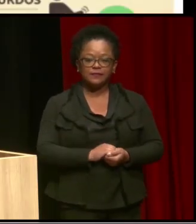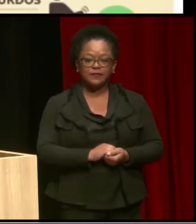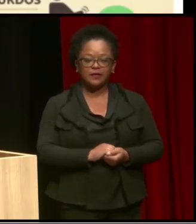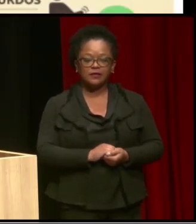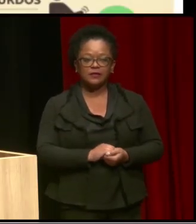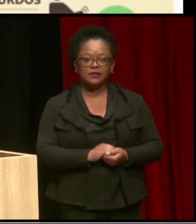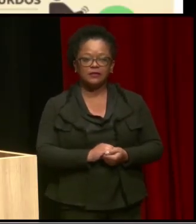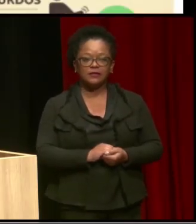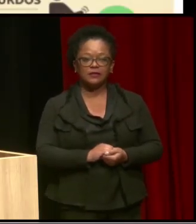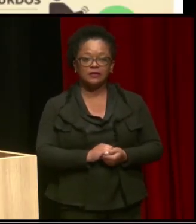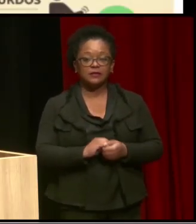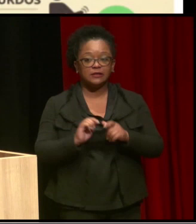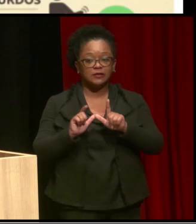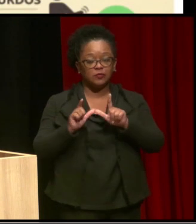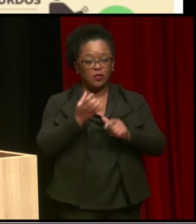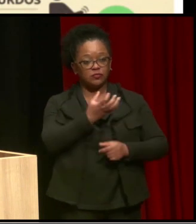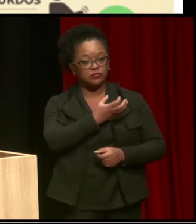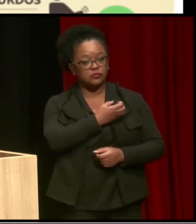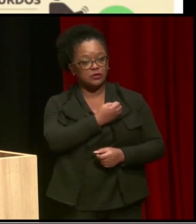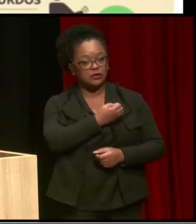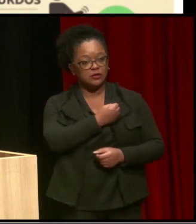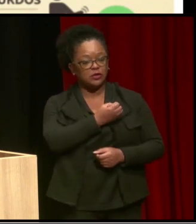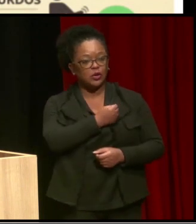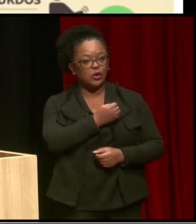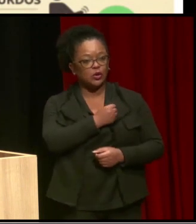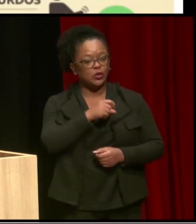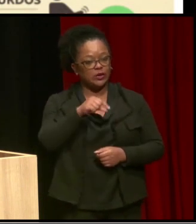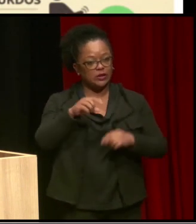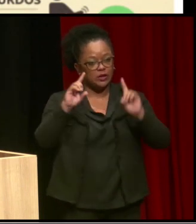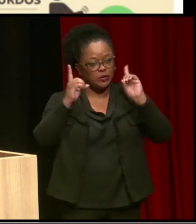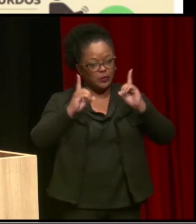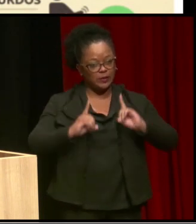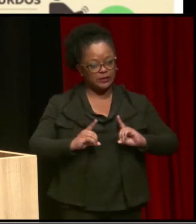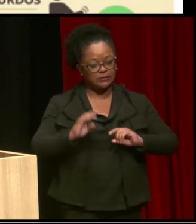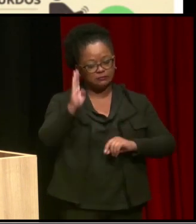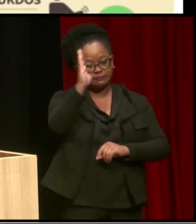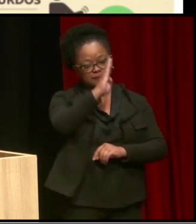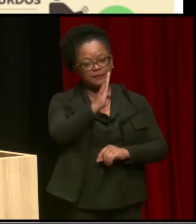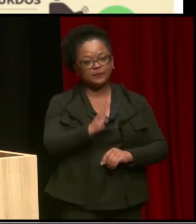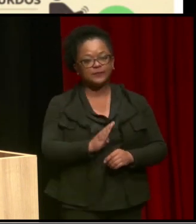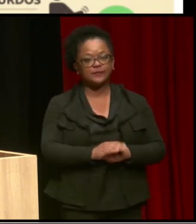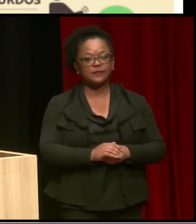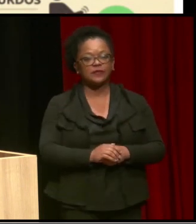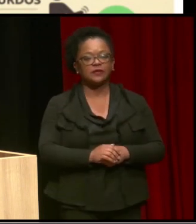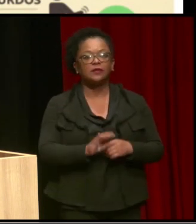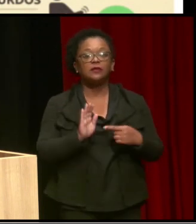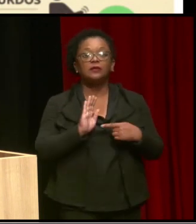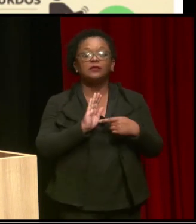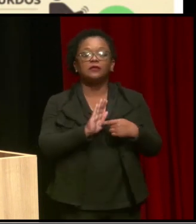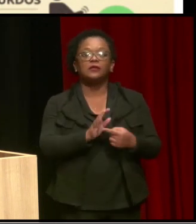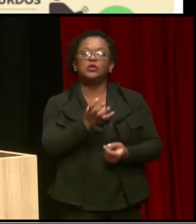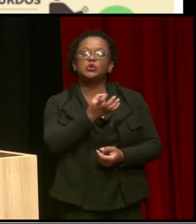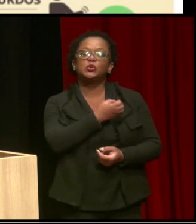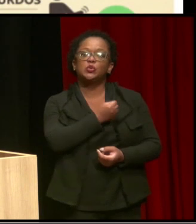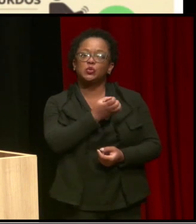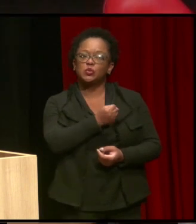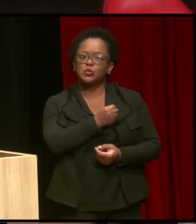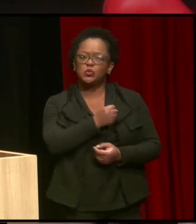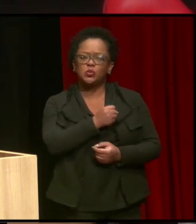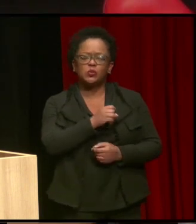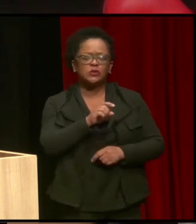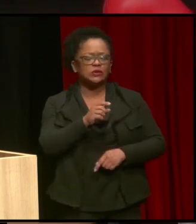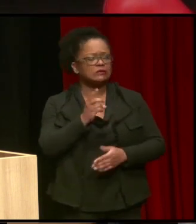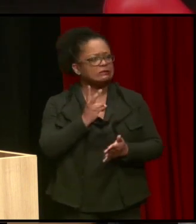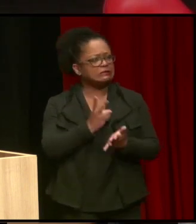do número de deficientes no Brasil. Deixa eu falar uma coisa para vocês assim, claramente, números vão sempre ter